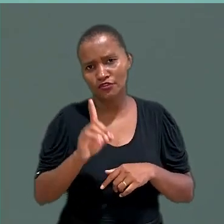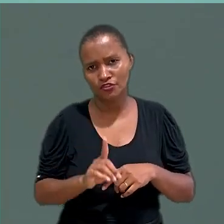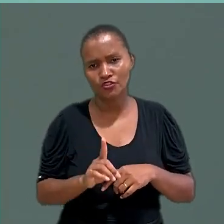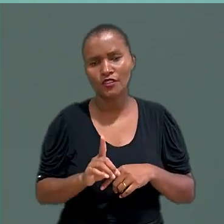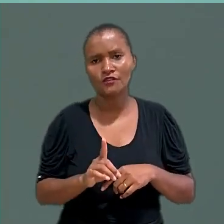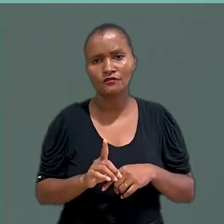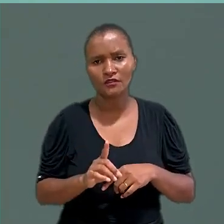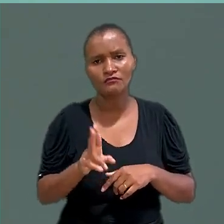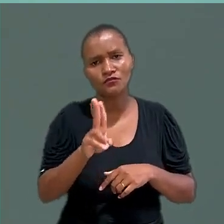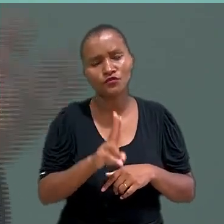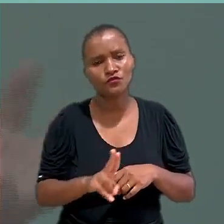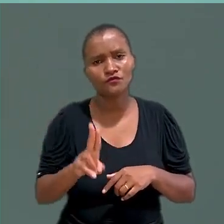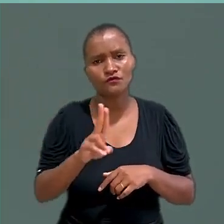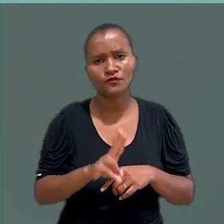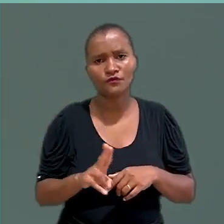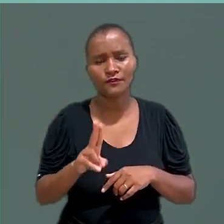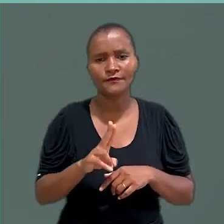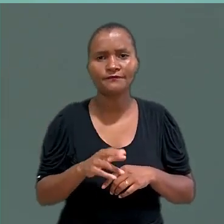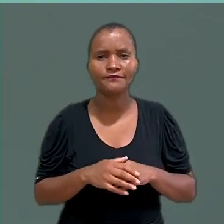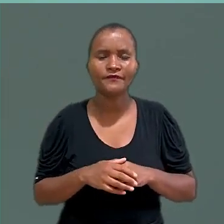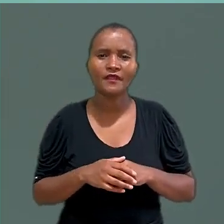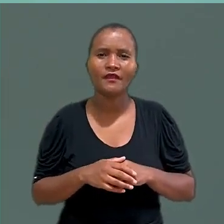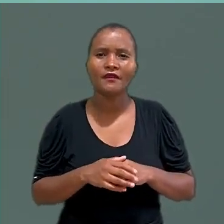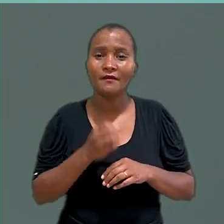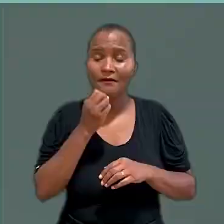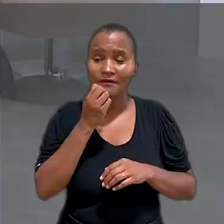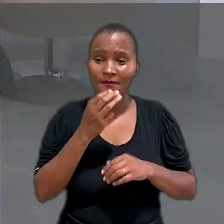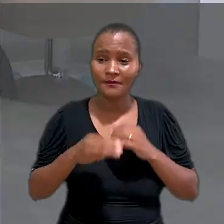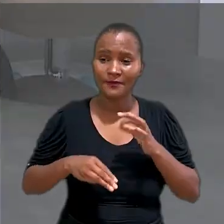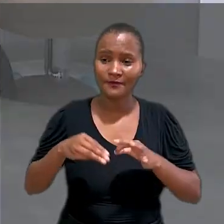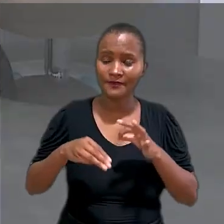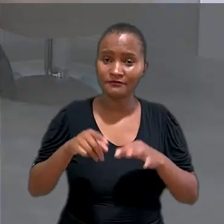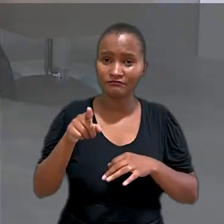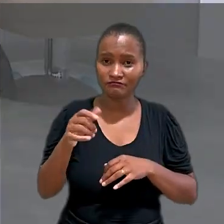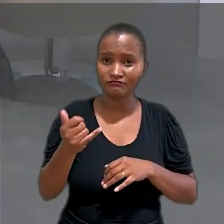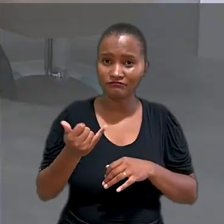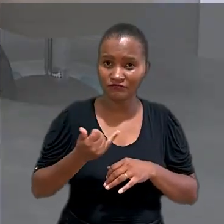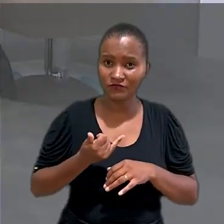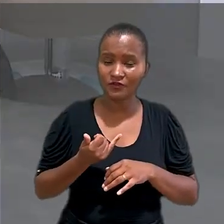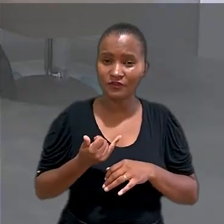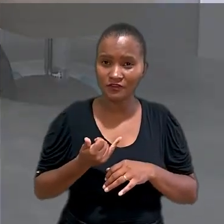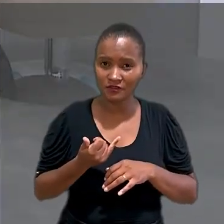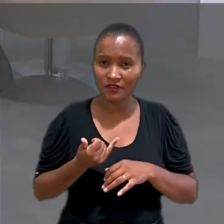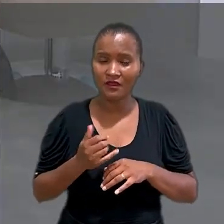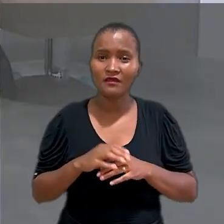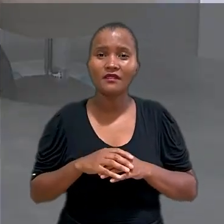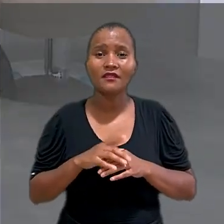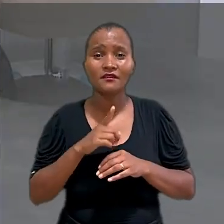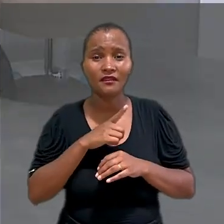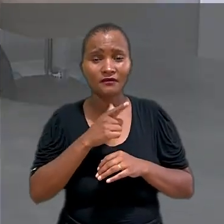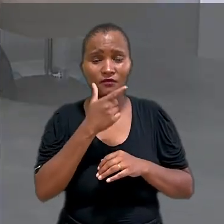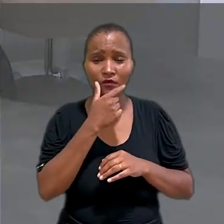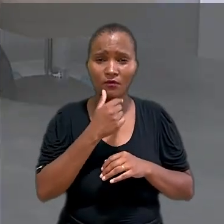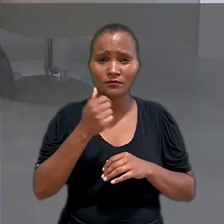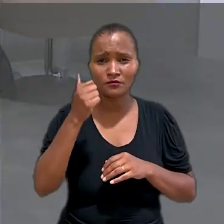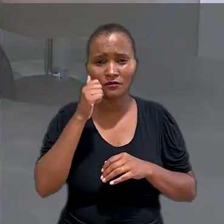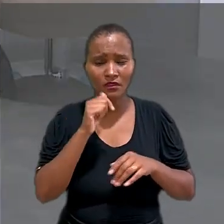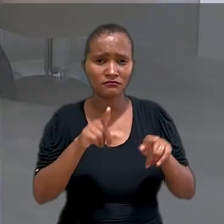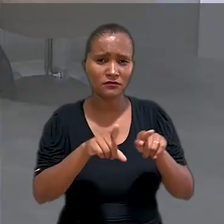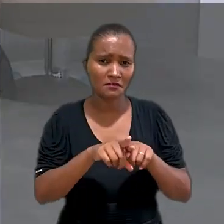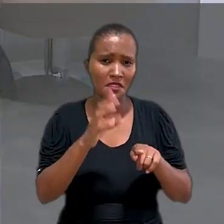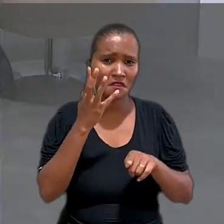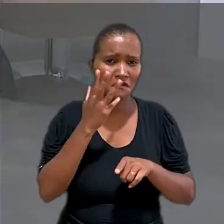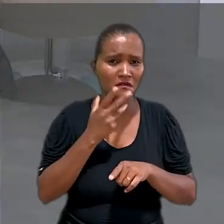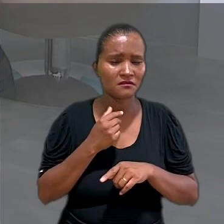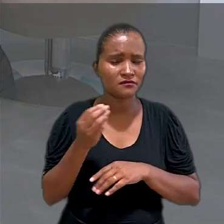de usufruir, de ostentar. Bom, ministro, como o senhor bem acabou de nos dizer, em comum nesses 3 temas temos